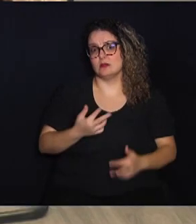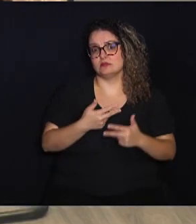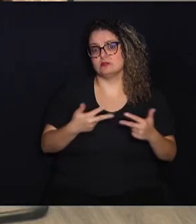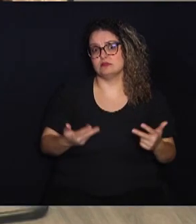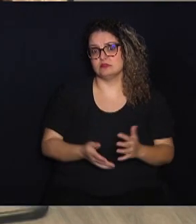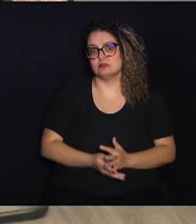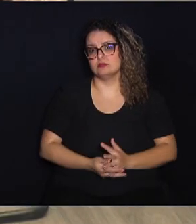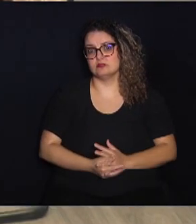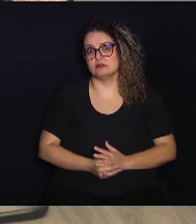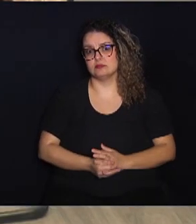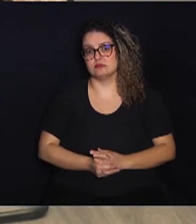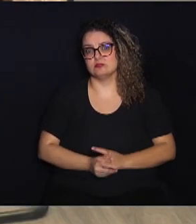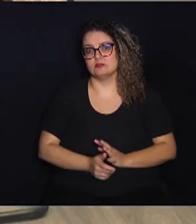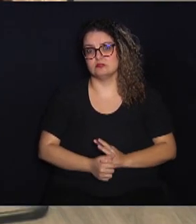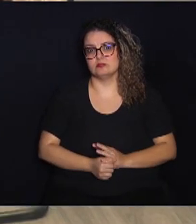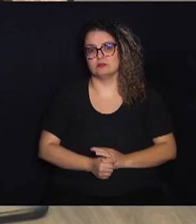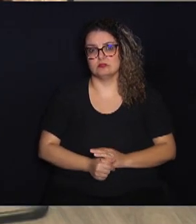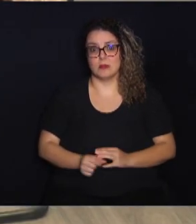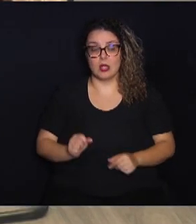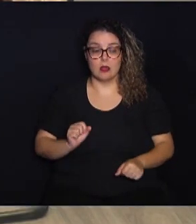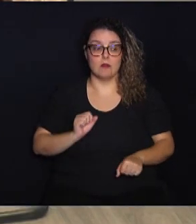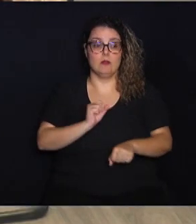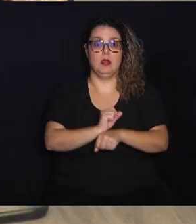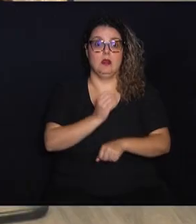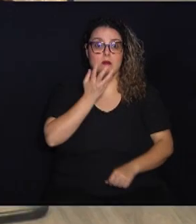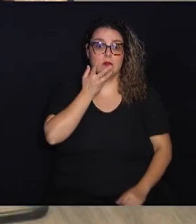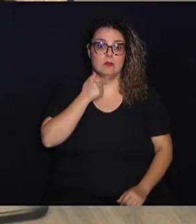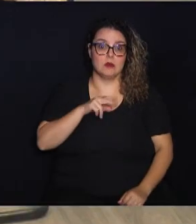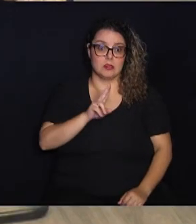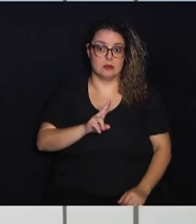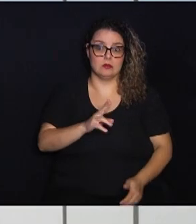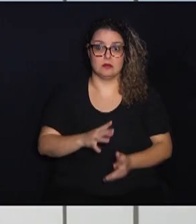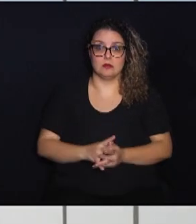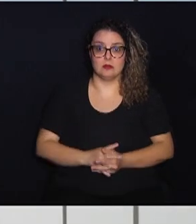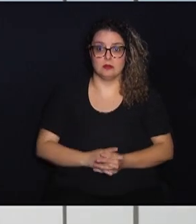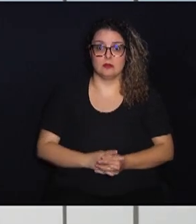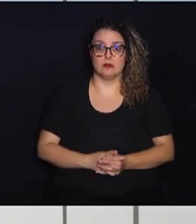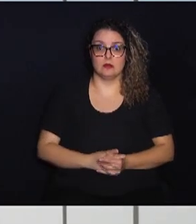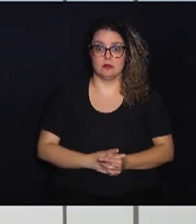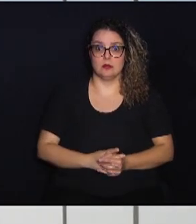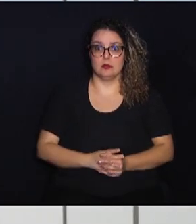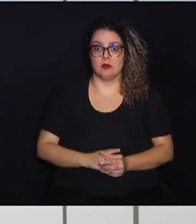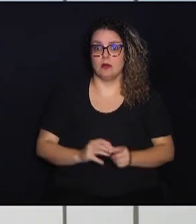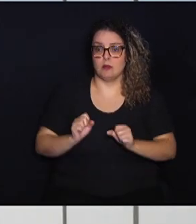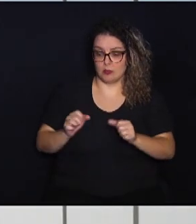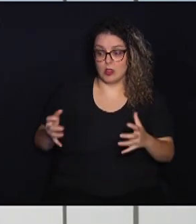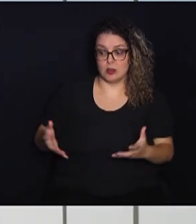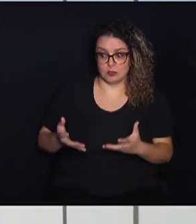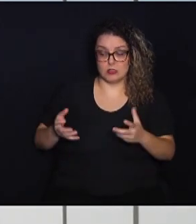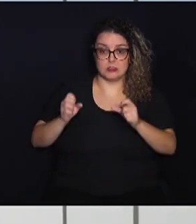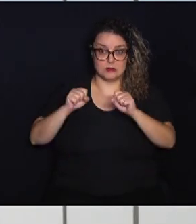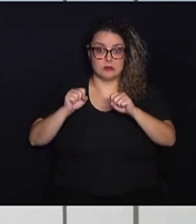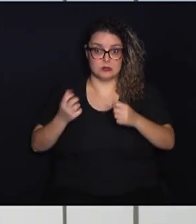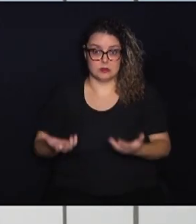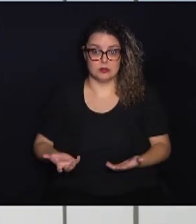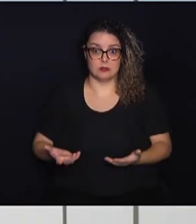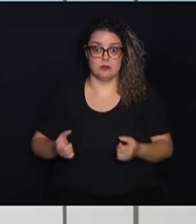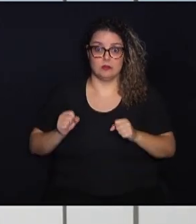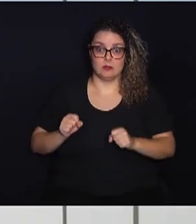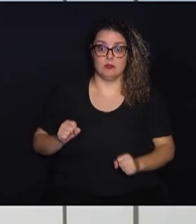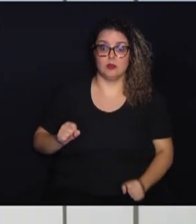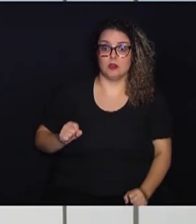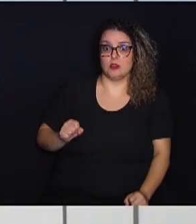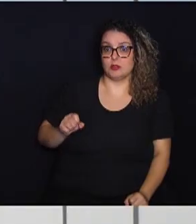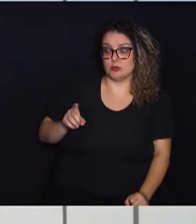está paralisando ali aquela criança que está utilizando? Não, pode ser um estímulo, né? Você pode usar droga